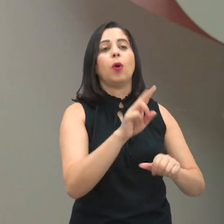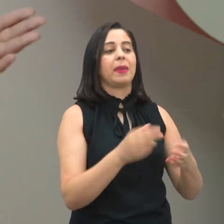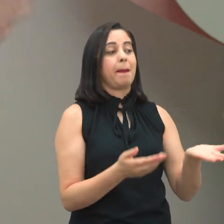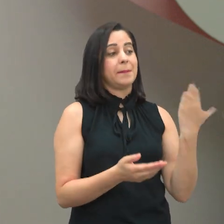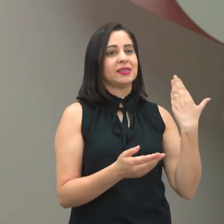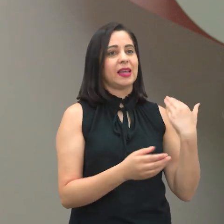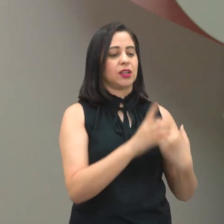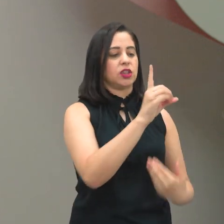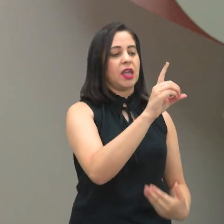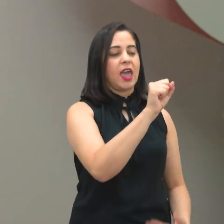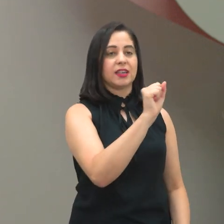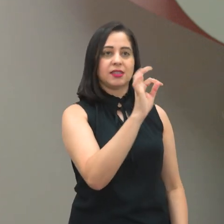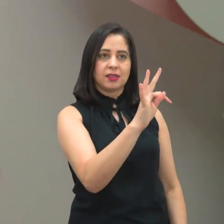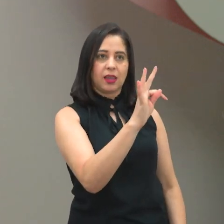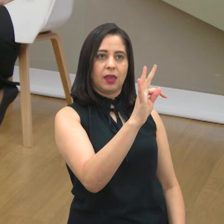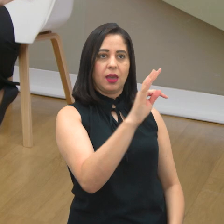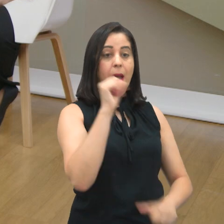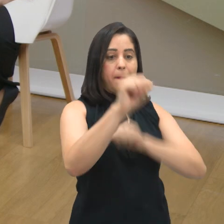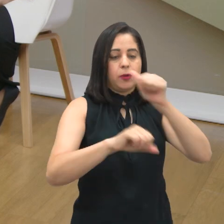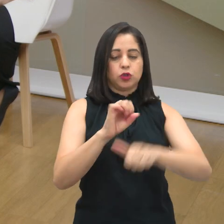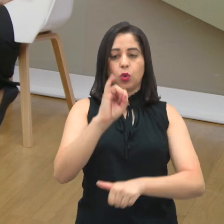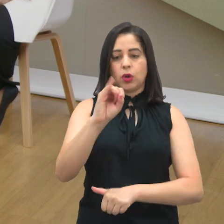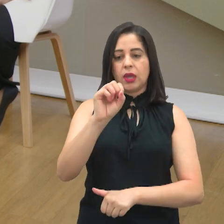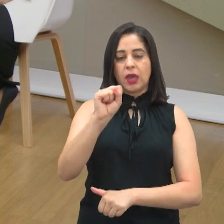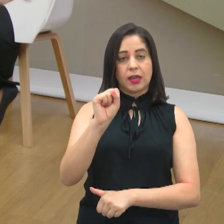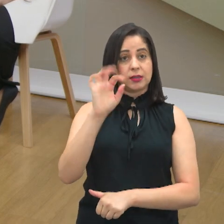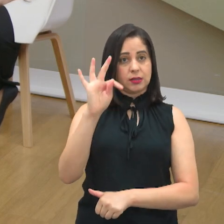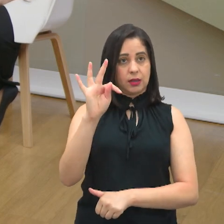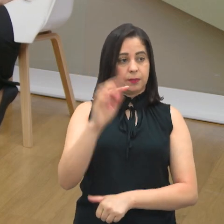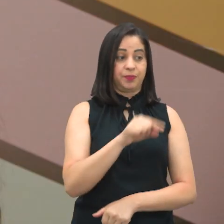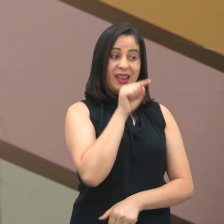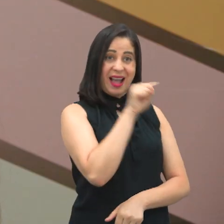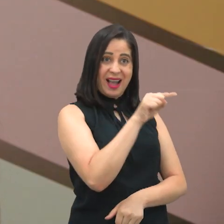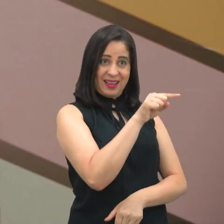e agora IST. Então,